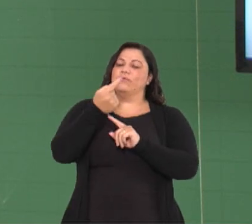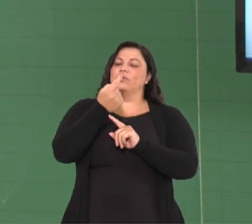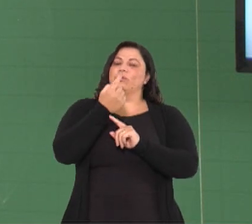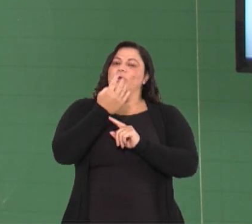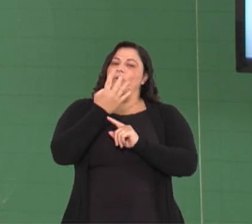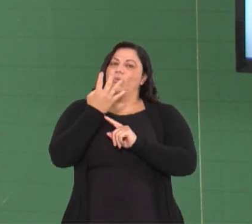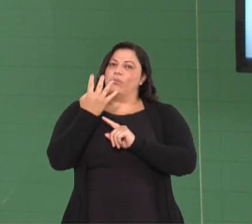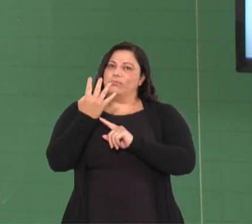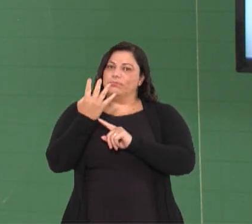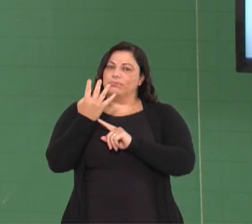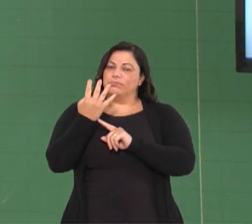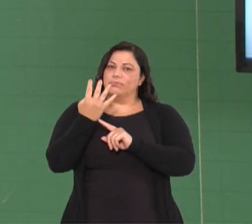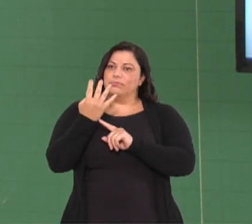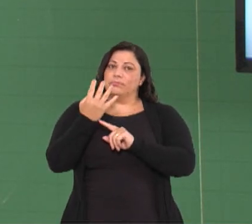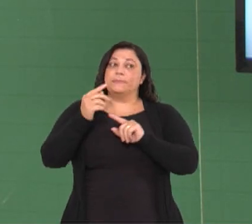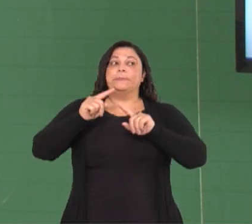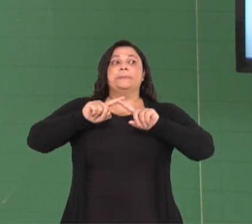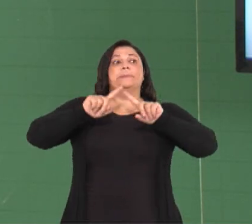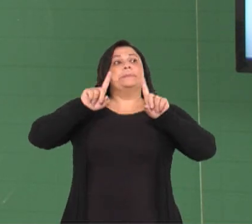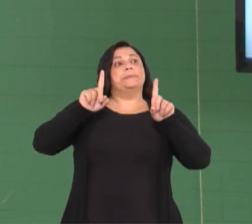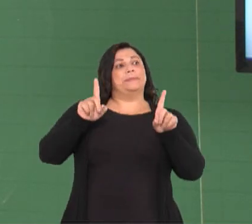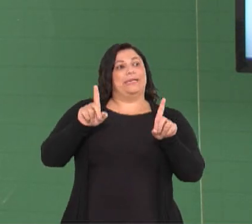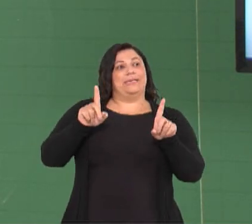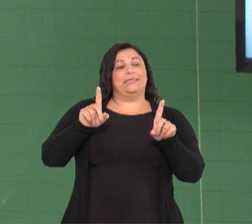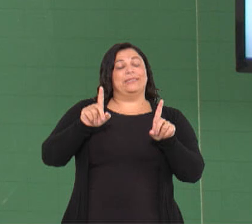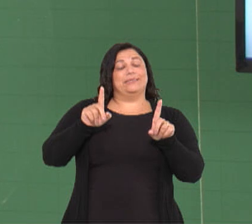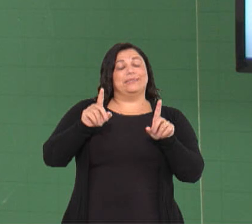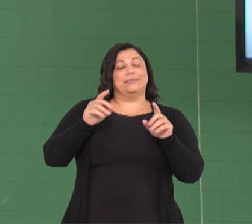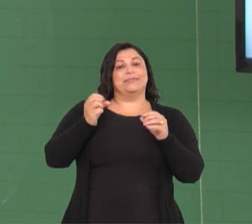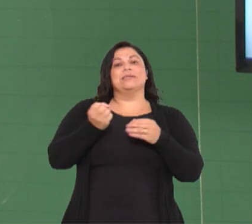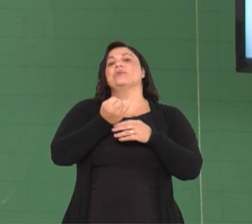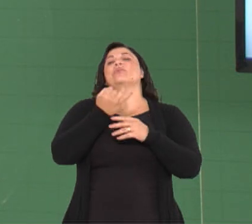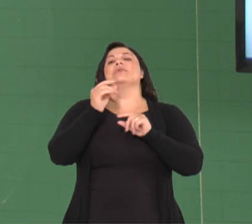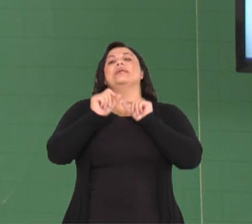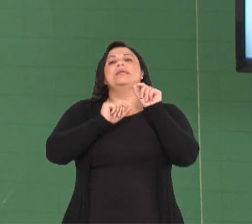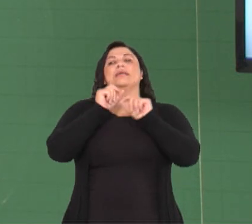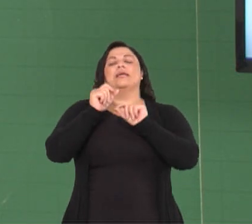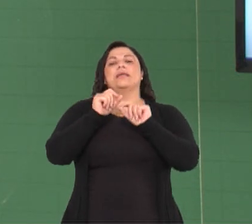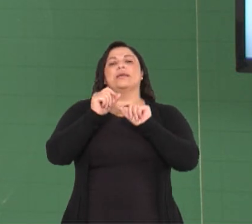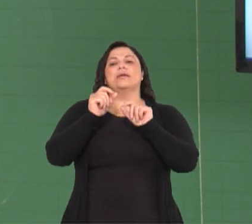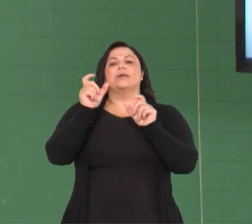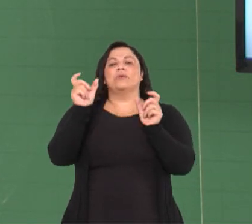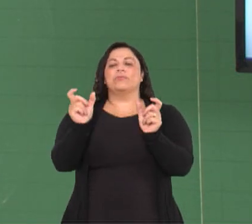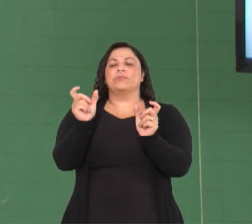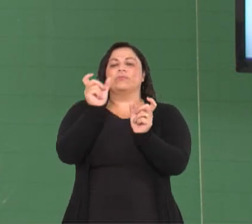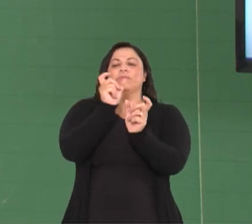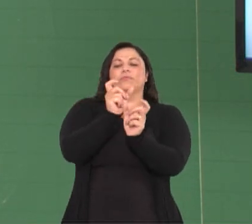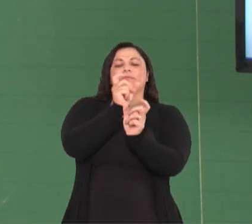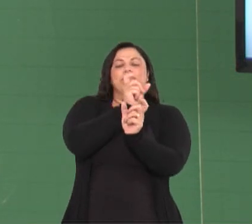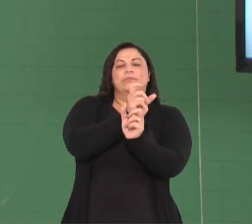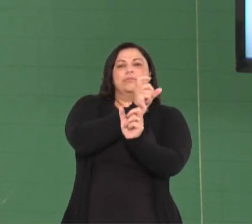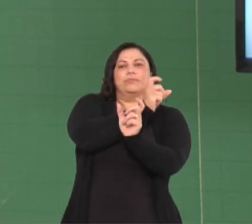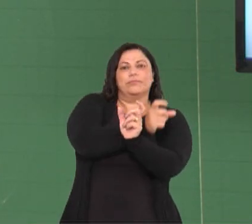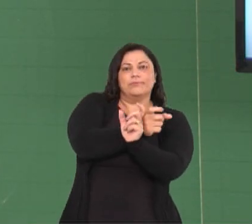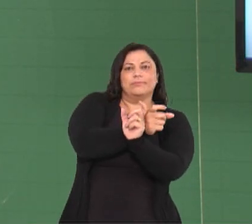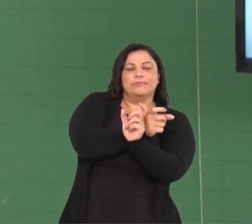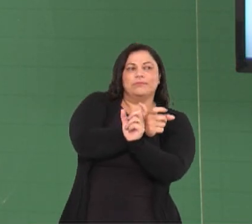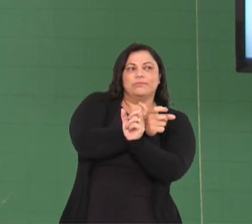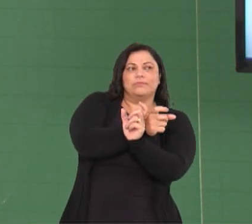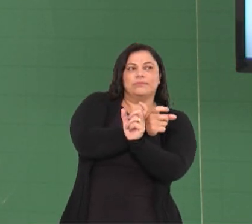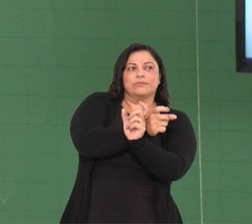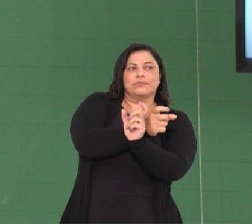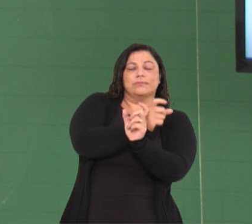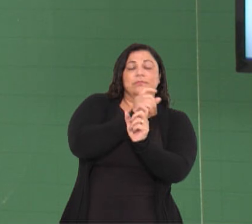0,144. Só que isso tem um custo. O custo é a quantidade de casas que a vírgula passar para a esquerda terá que